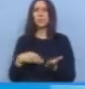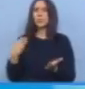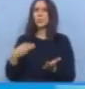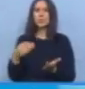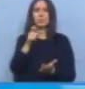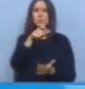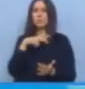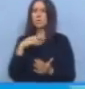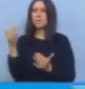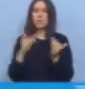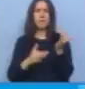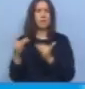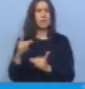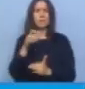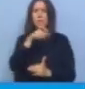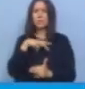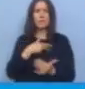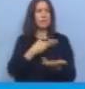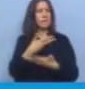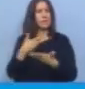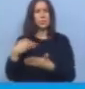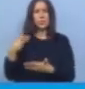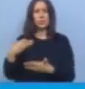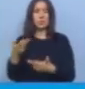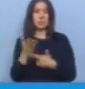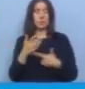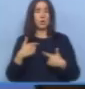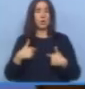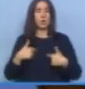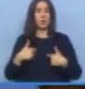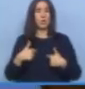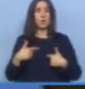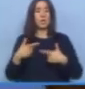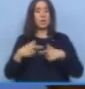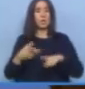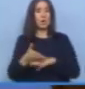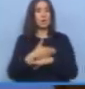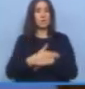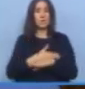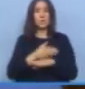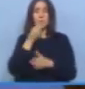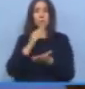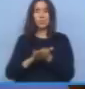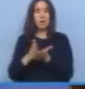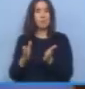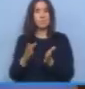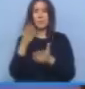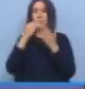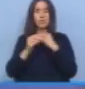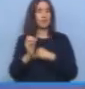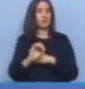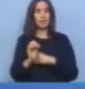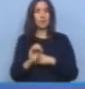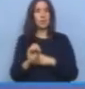vêm portugueses, todos os dias falamos com os portugueses. Por exemplo, eu não aprendi a língua antes de abrir o restaurante. Eu aprendi a